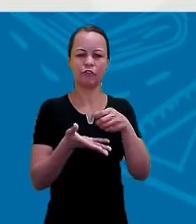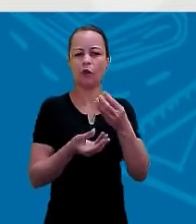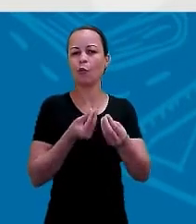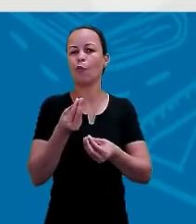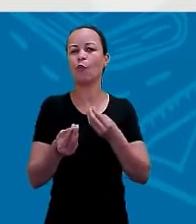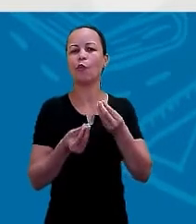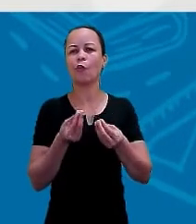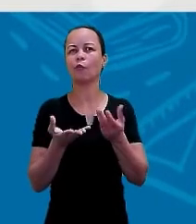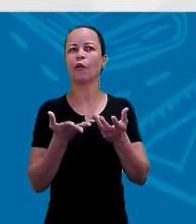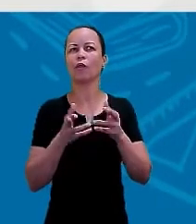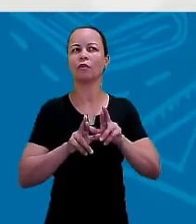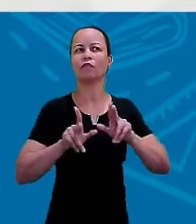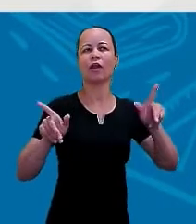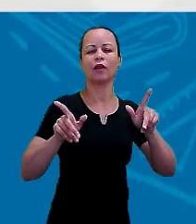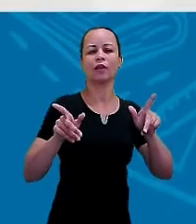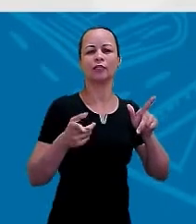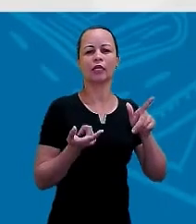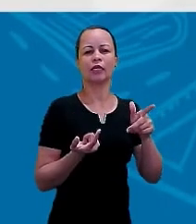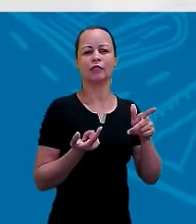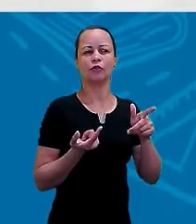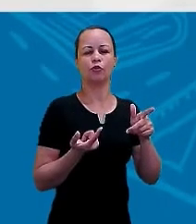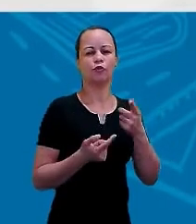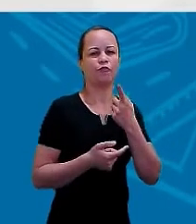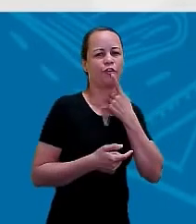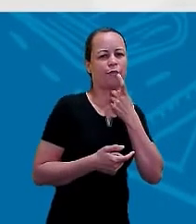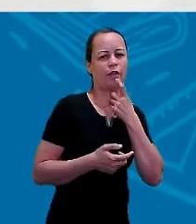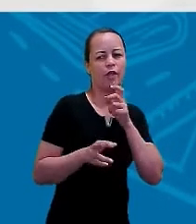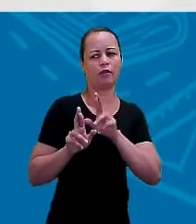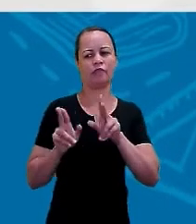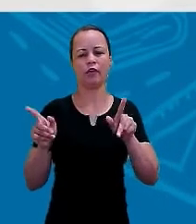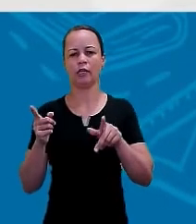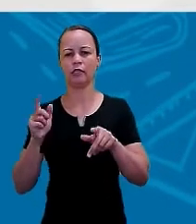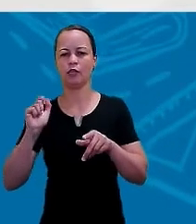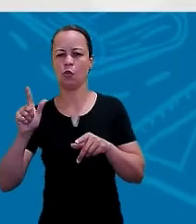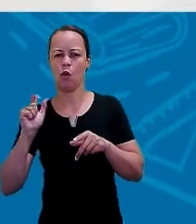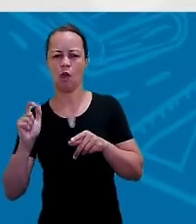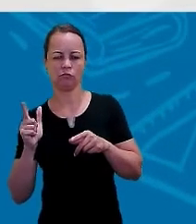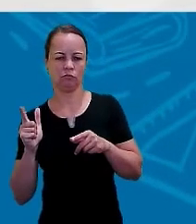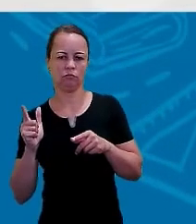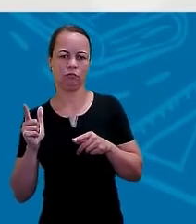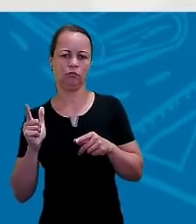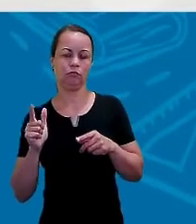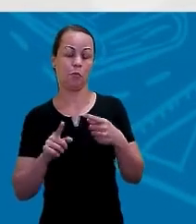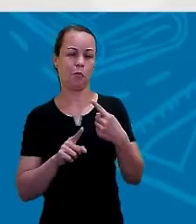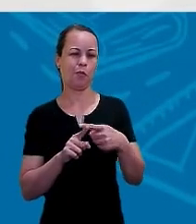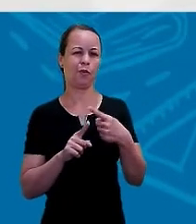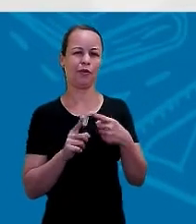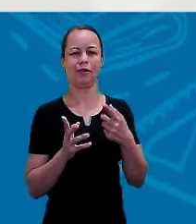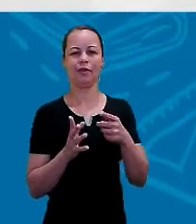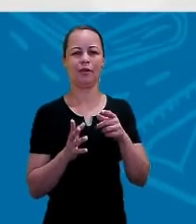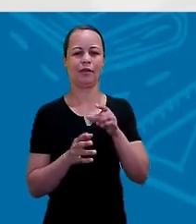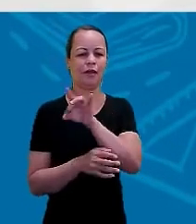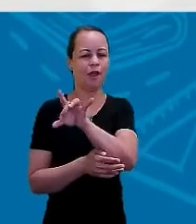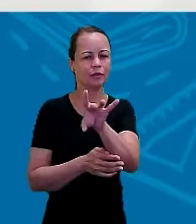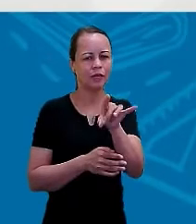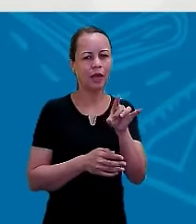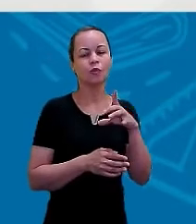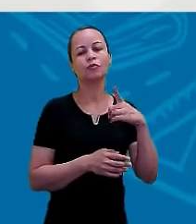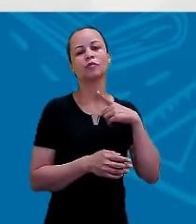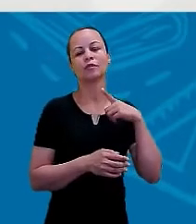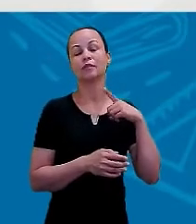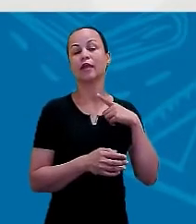entre o vermelho e qual a diferença entre o azul. Por quê? Porque cada um tem uma maneira de ver o mundo que é muito pessoal, é muito